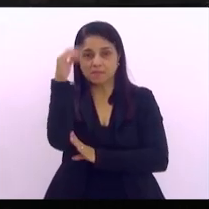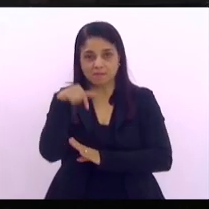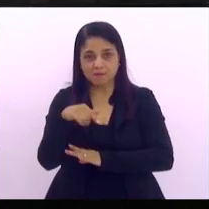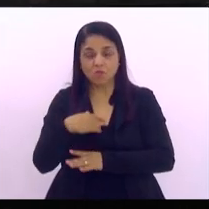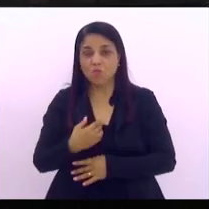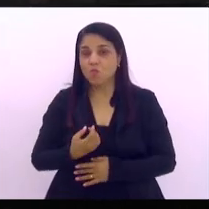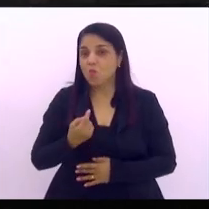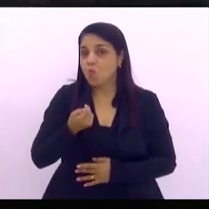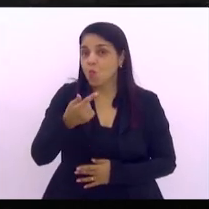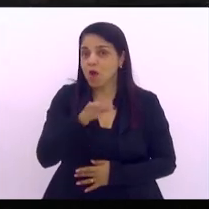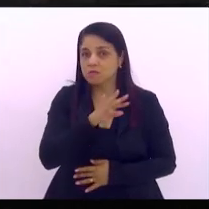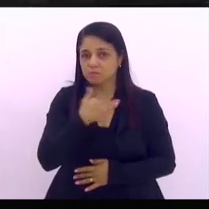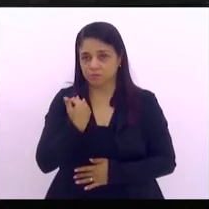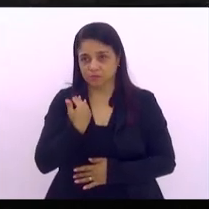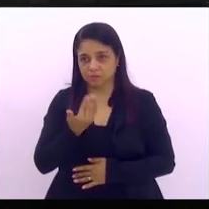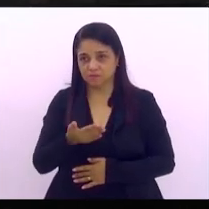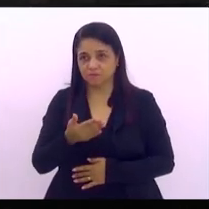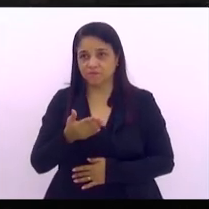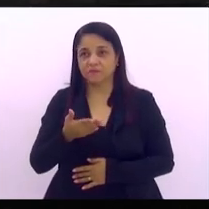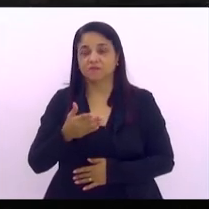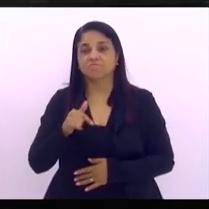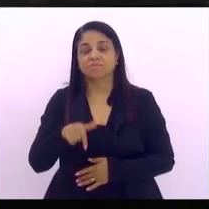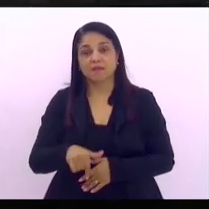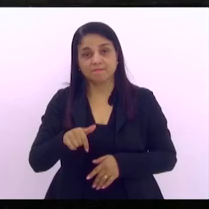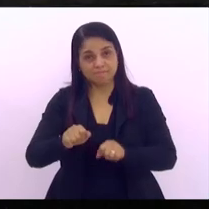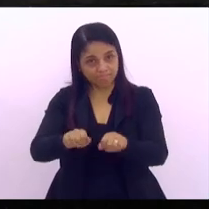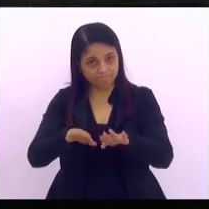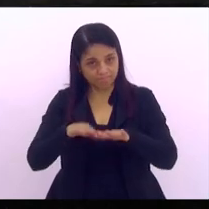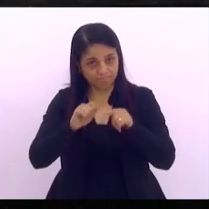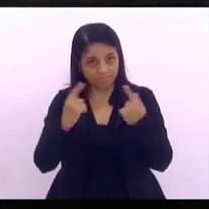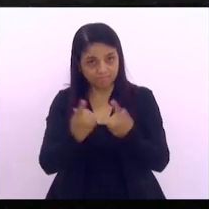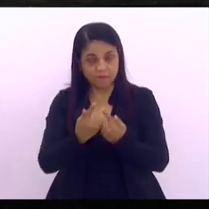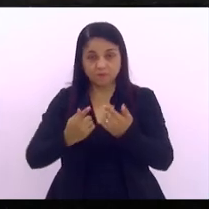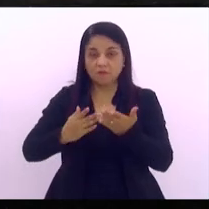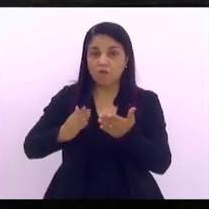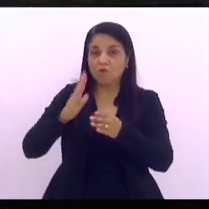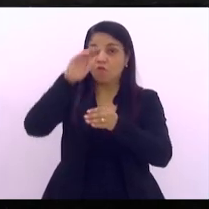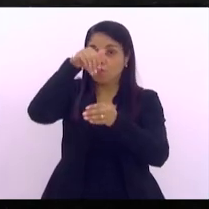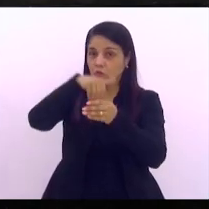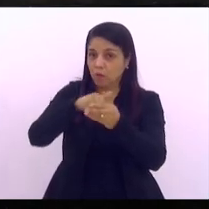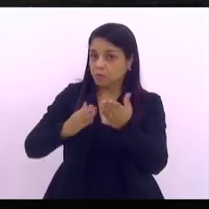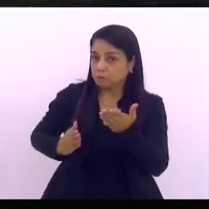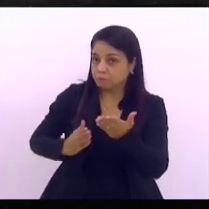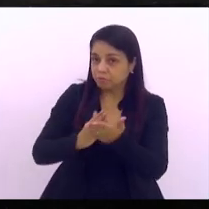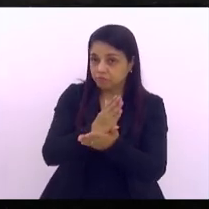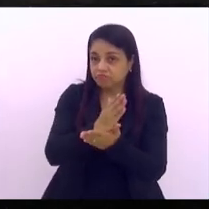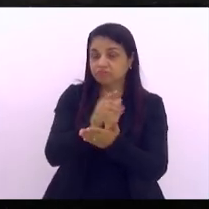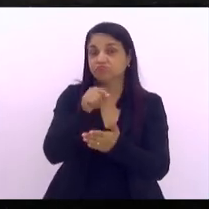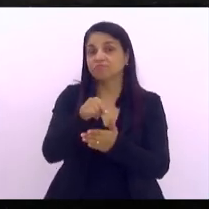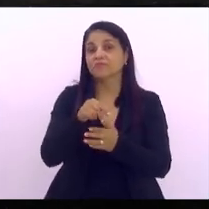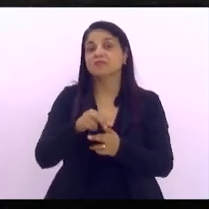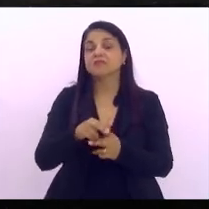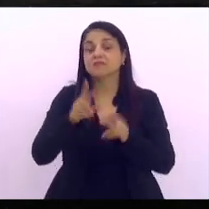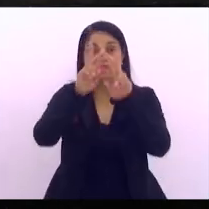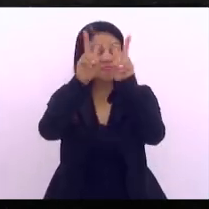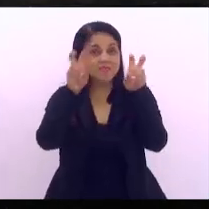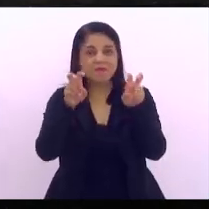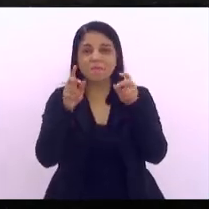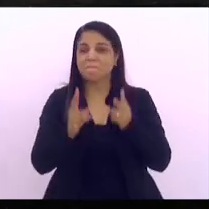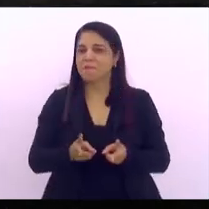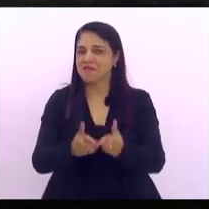casa, nós votamos e passamos um projeto a respeito exatamente disso.